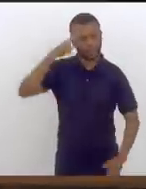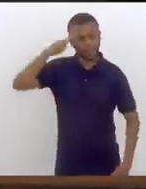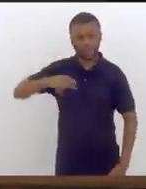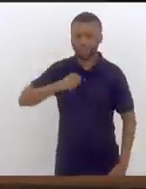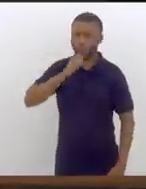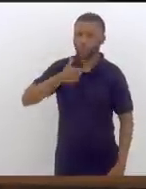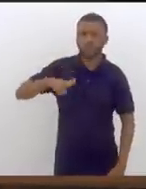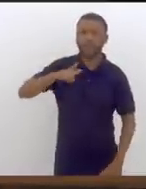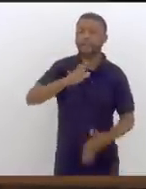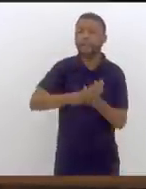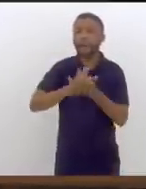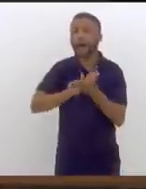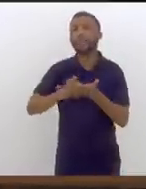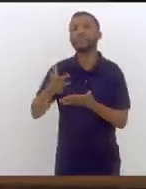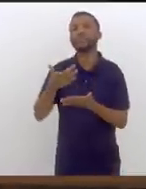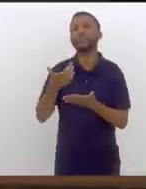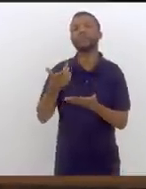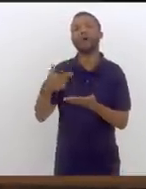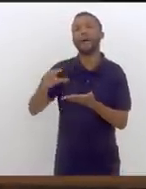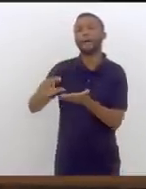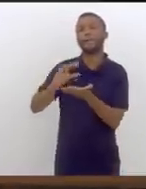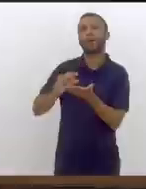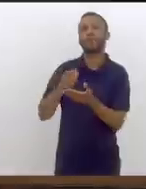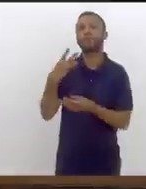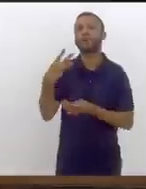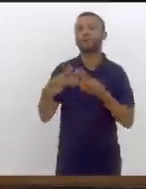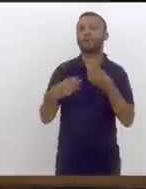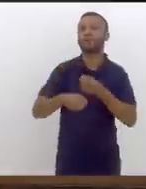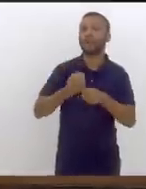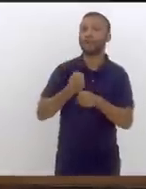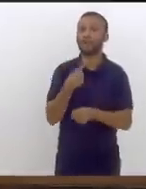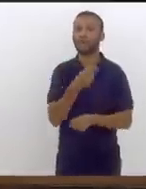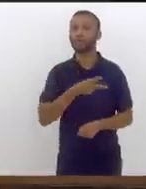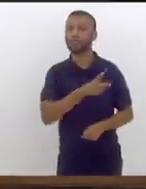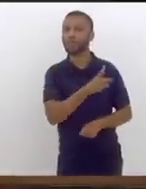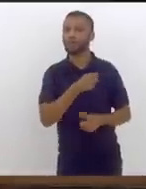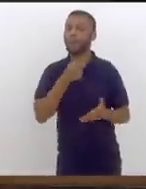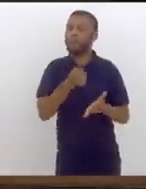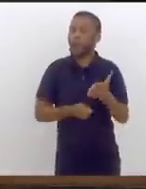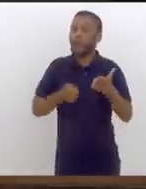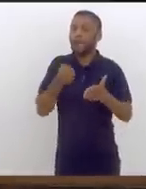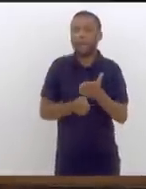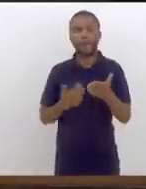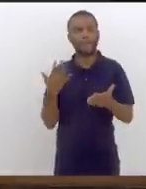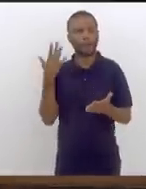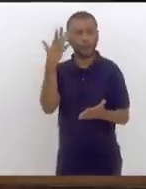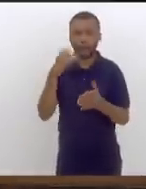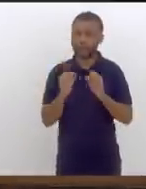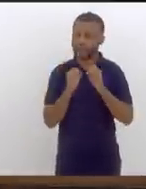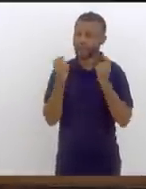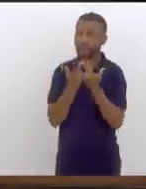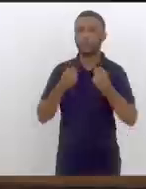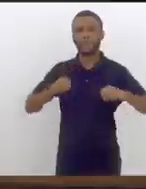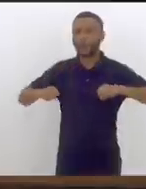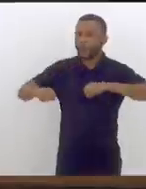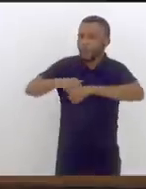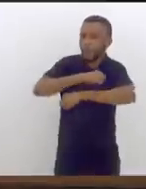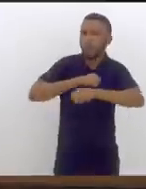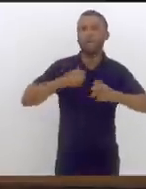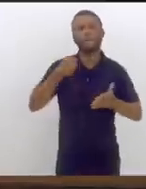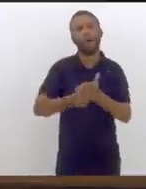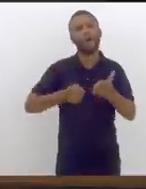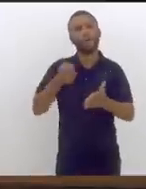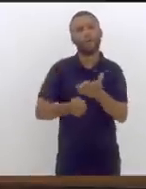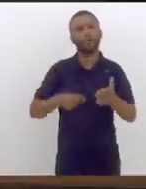tem mais triênio e nós permanecemos e foi uma luta que esse Parlamento travou então